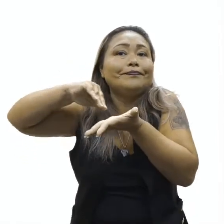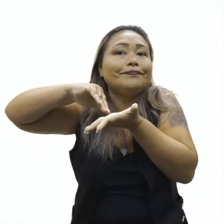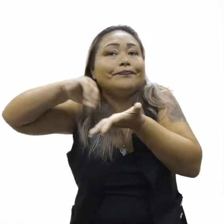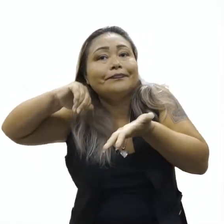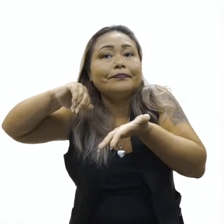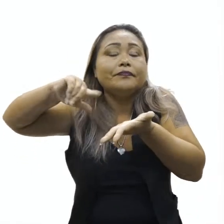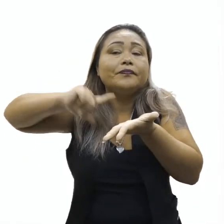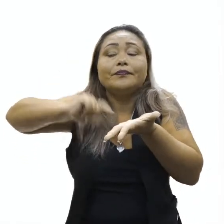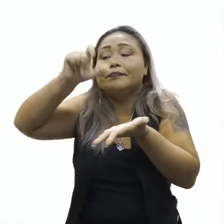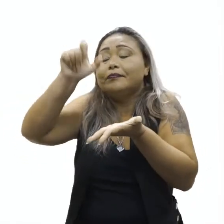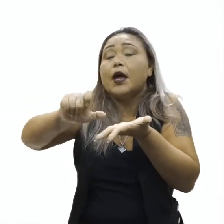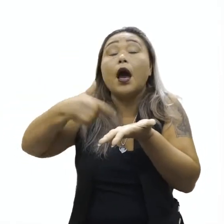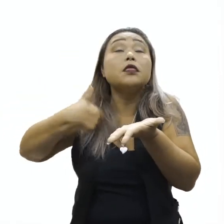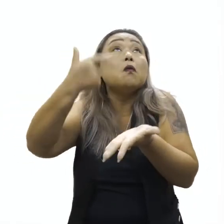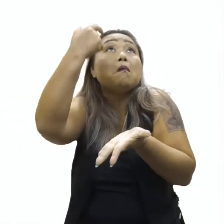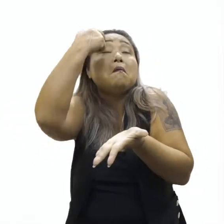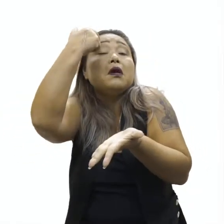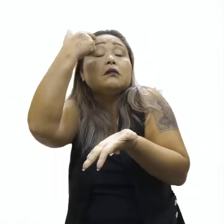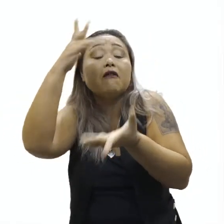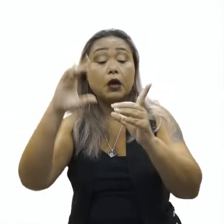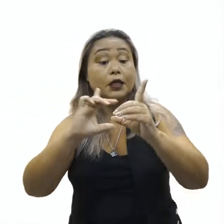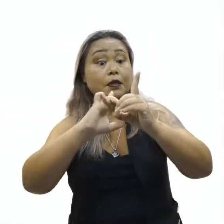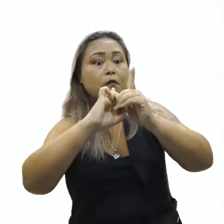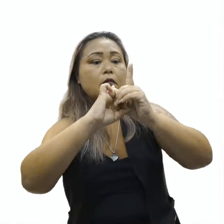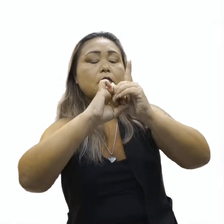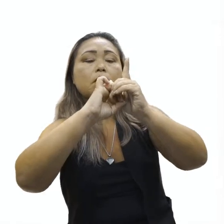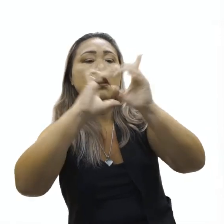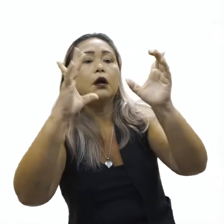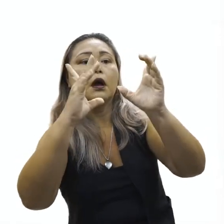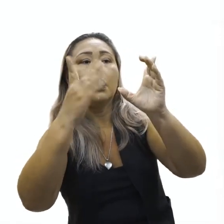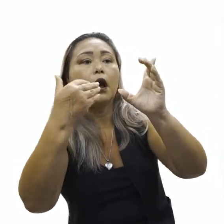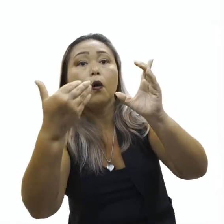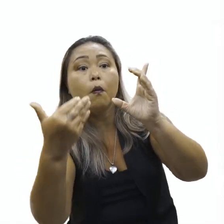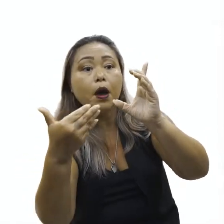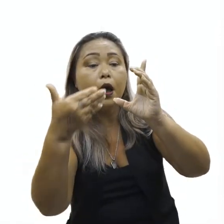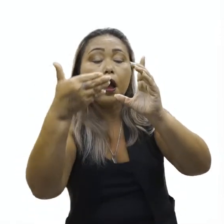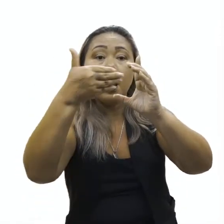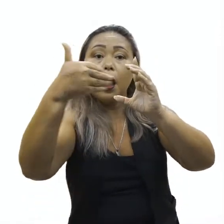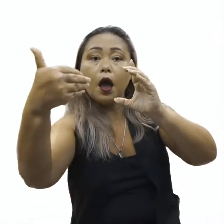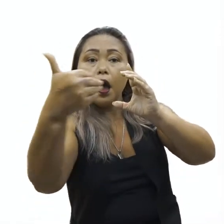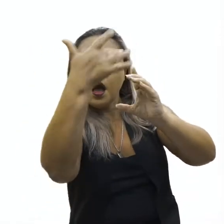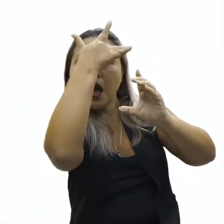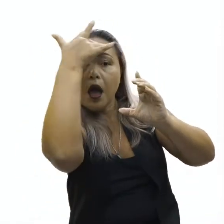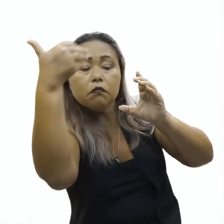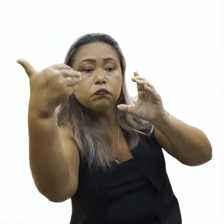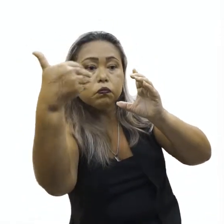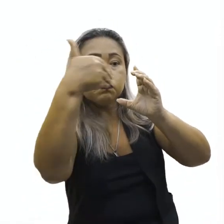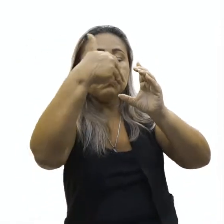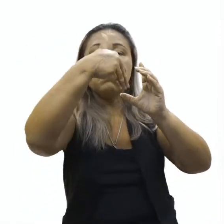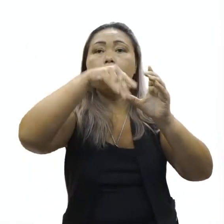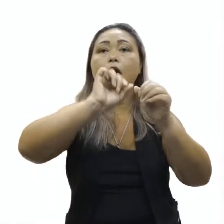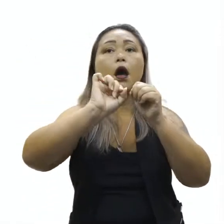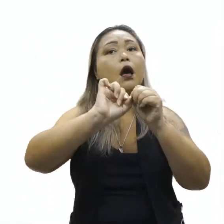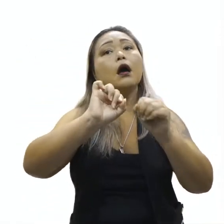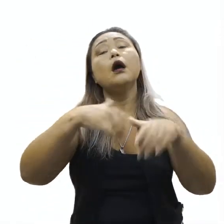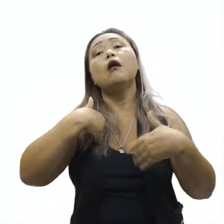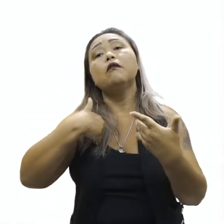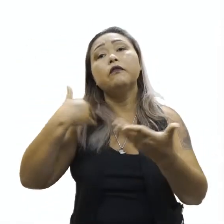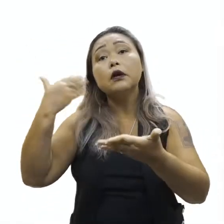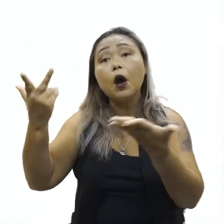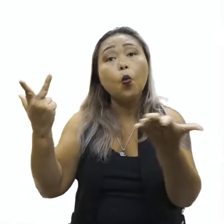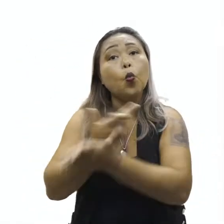não pensava-se nessa democracia como a inclusão de todas as pessoas. Isso só foi